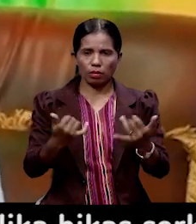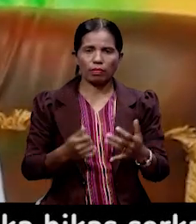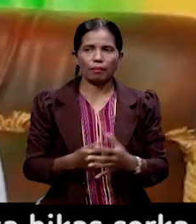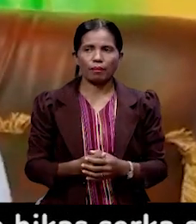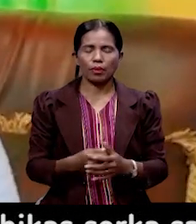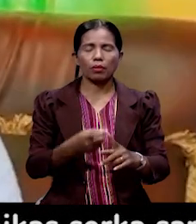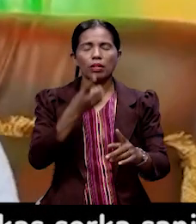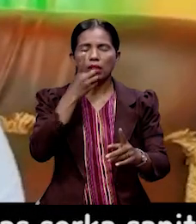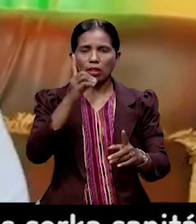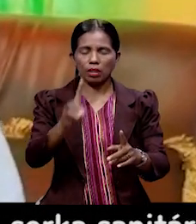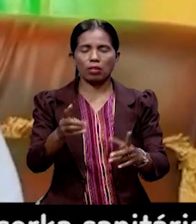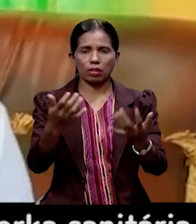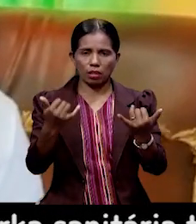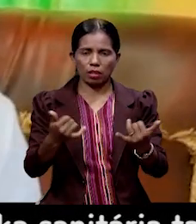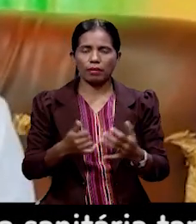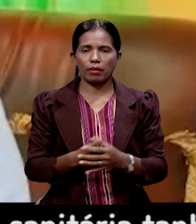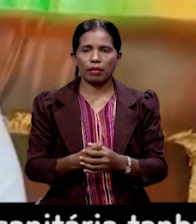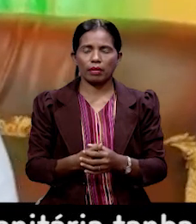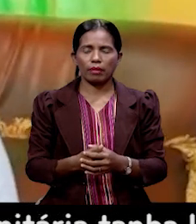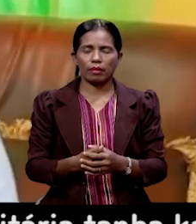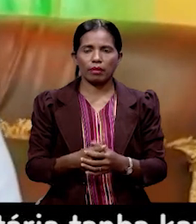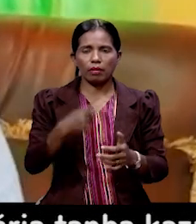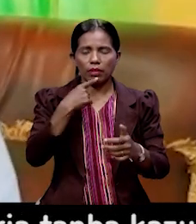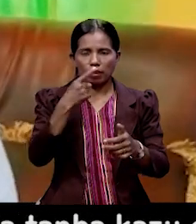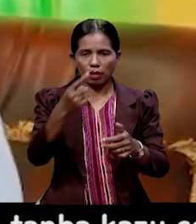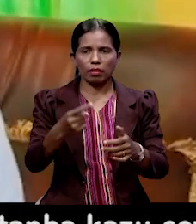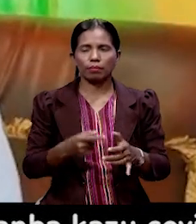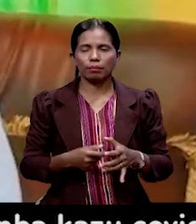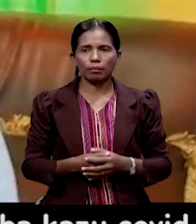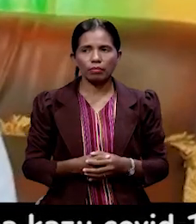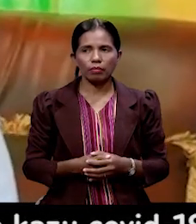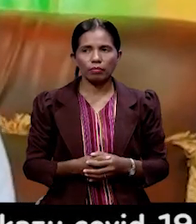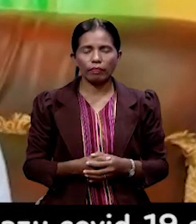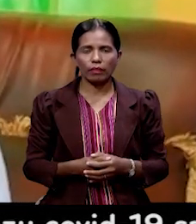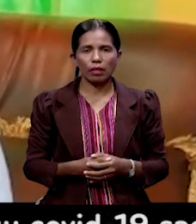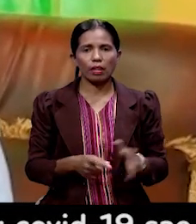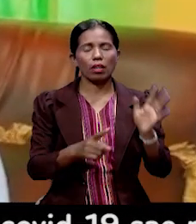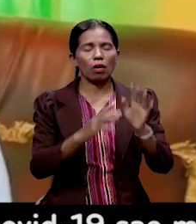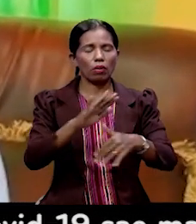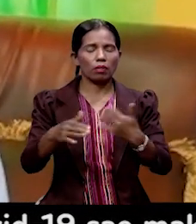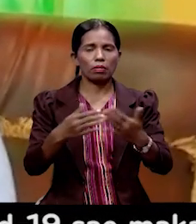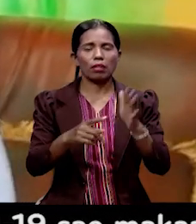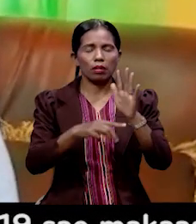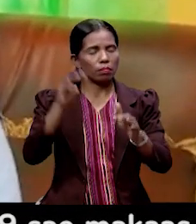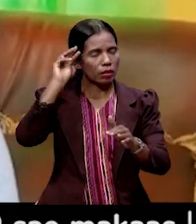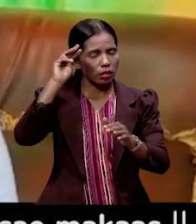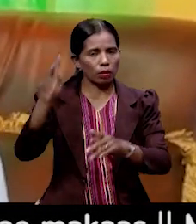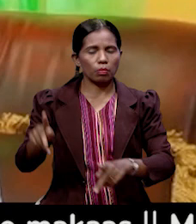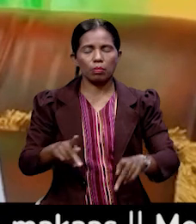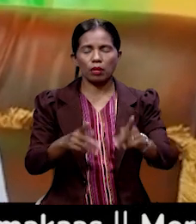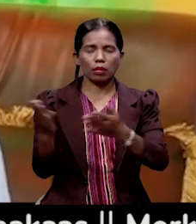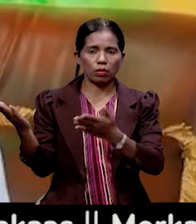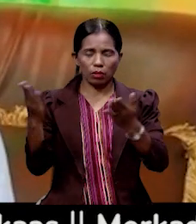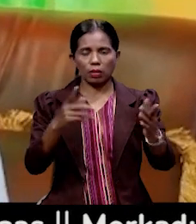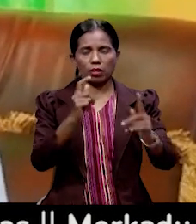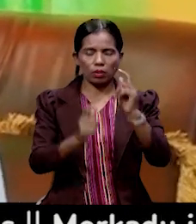husi declaração sir né defesa conclui kata ka ba prova ser ne beke ministeri publik remete me tribunal atu kondena